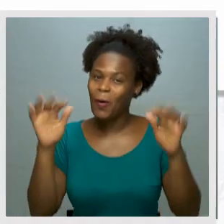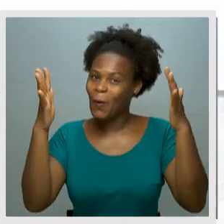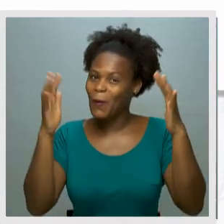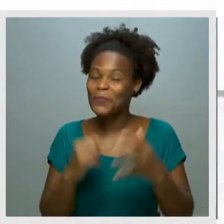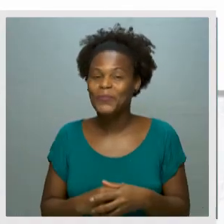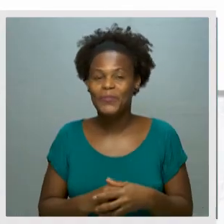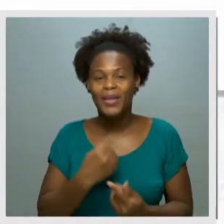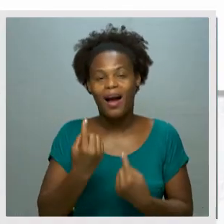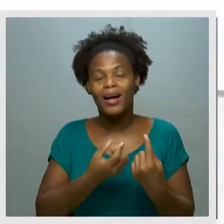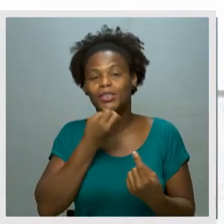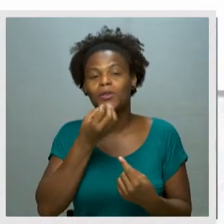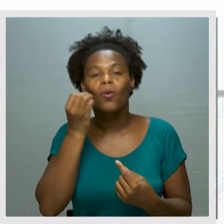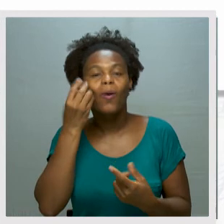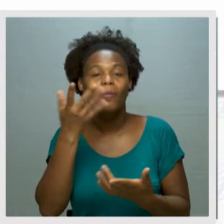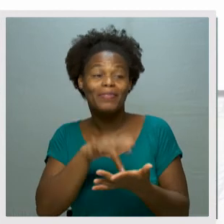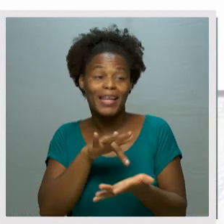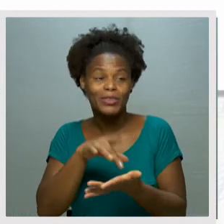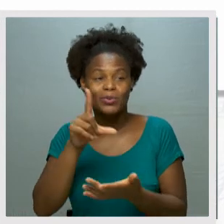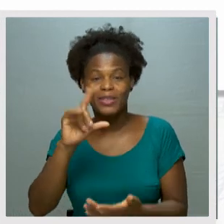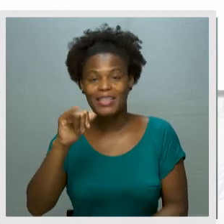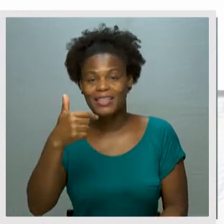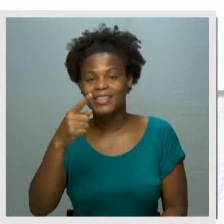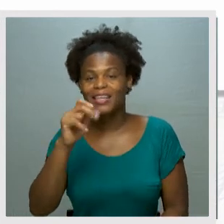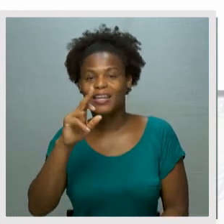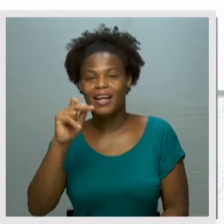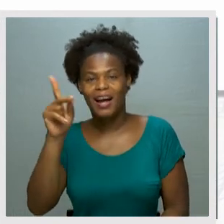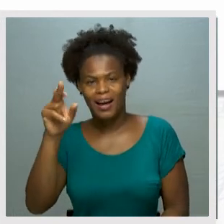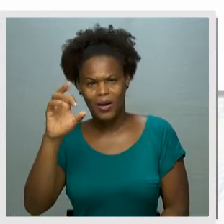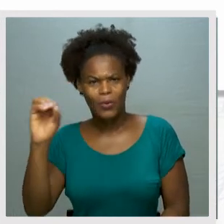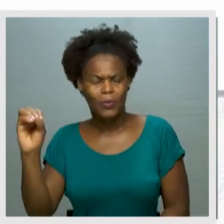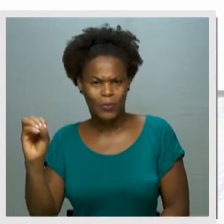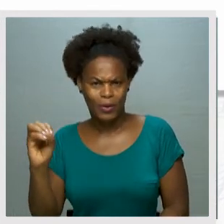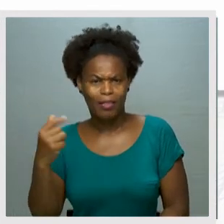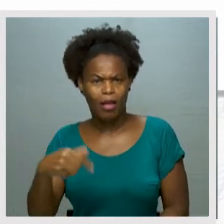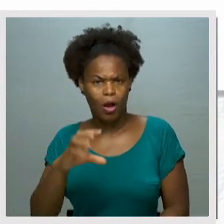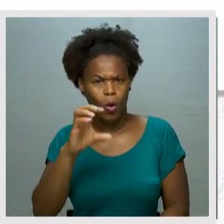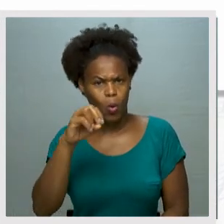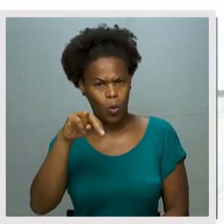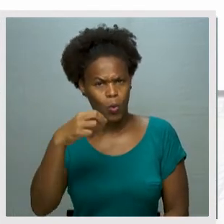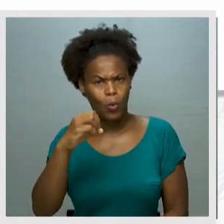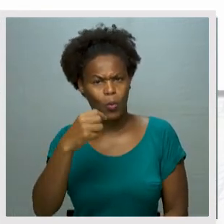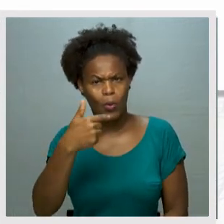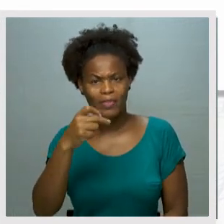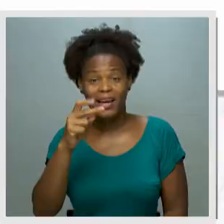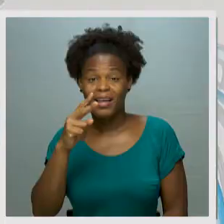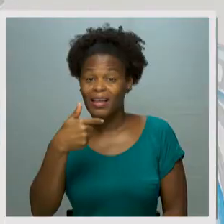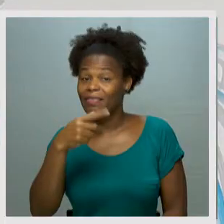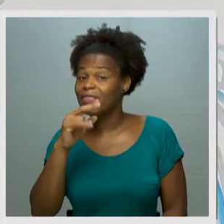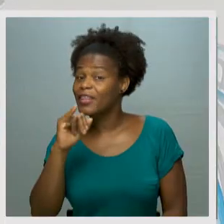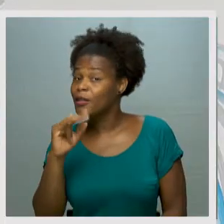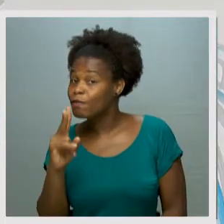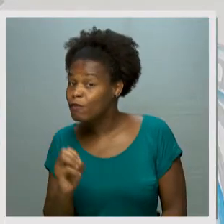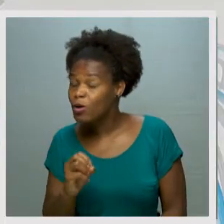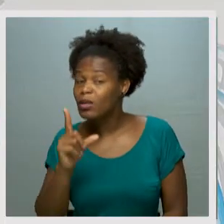bem. Uma das características do texto literário possui sentido conotativo e uso de figuras de estilo. Não esquecer